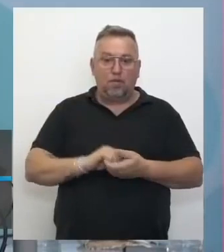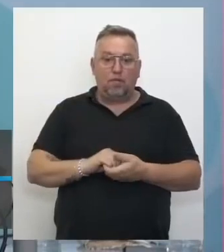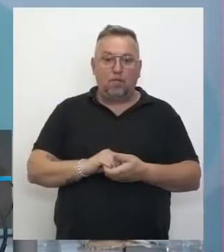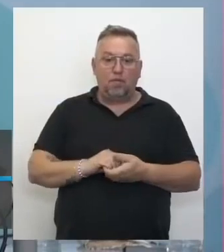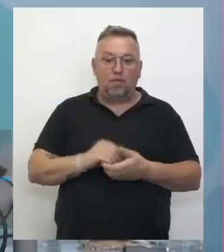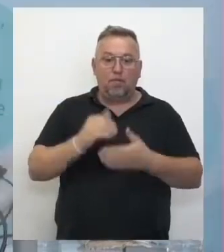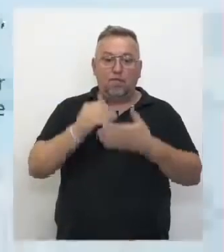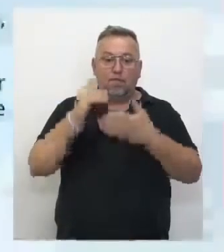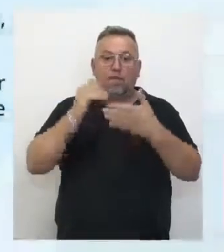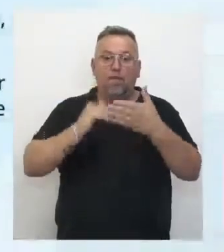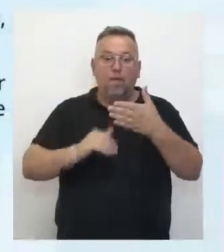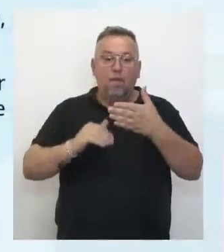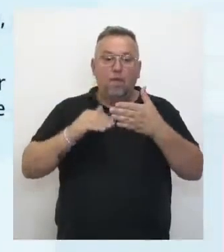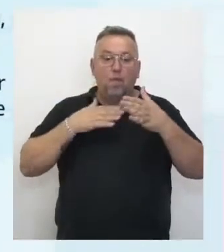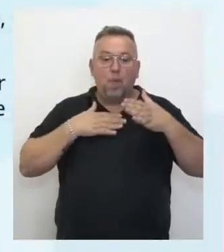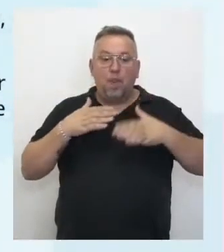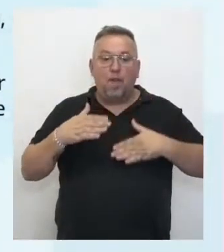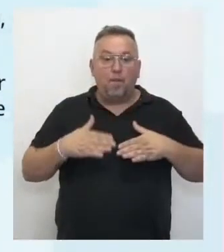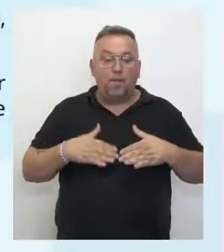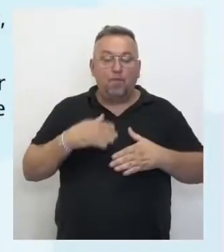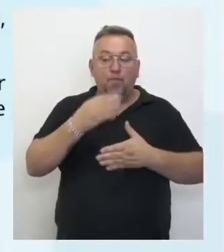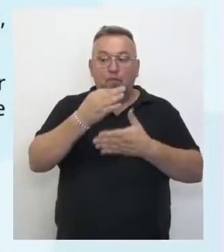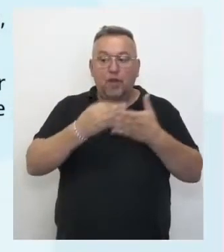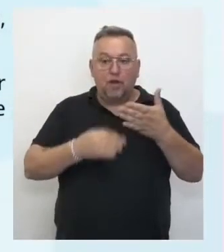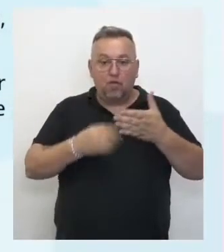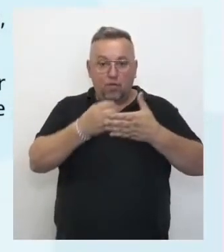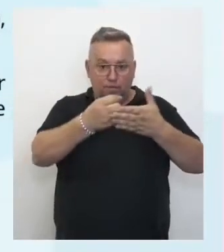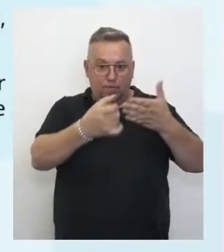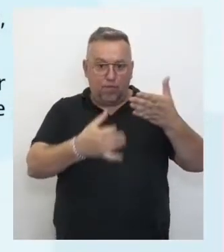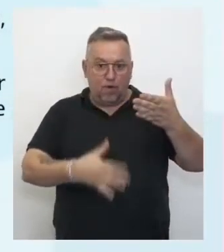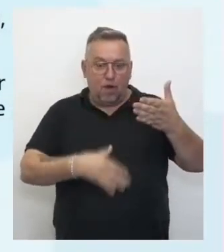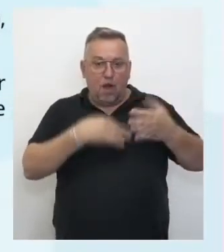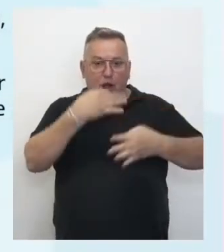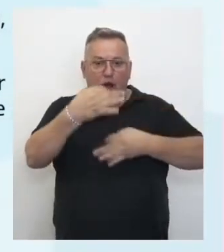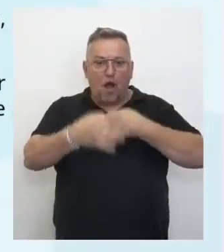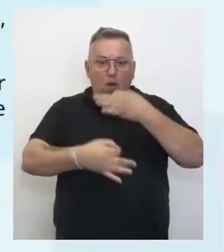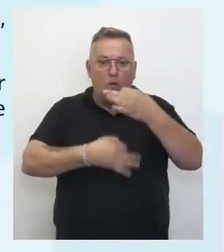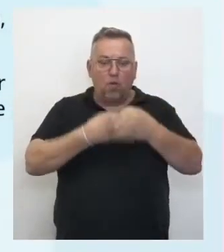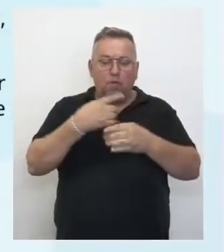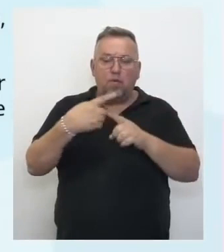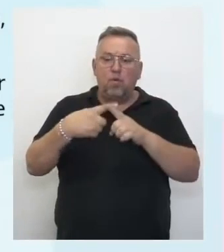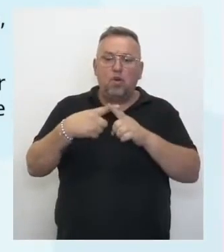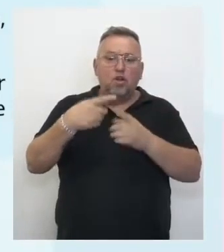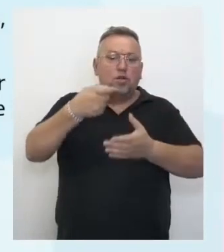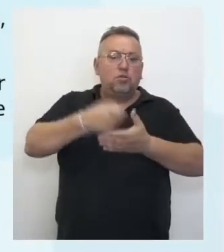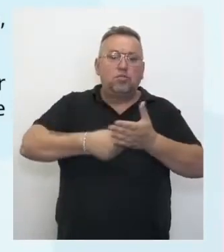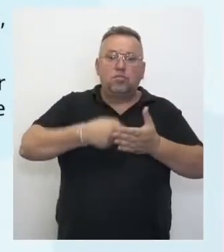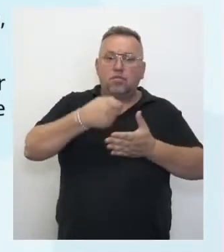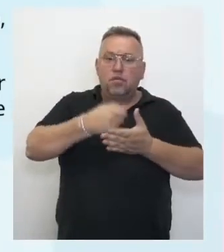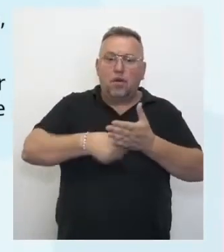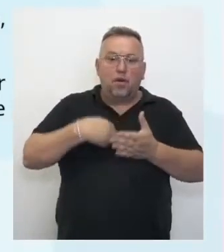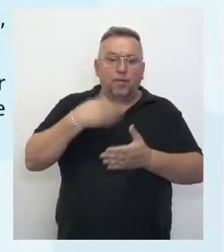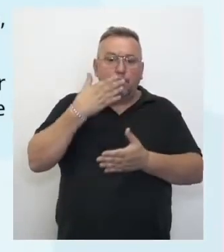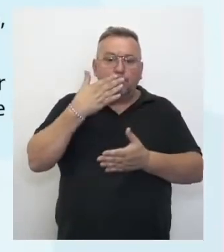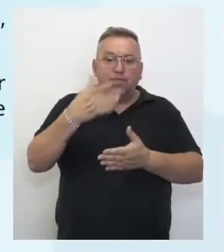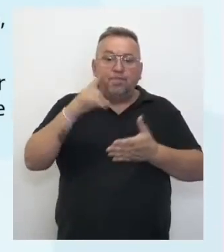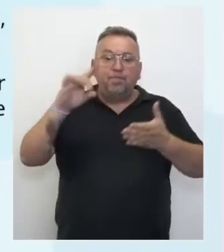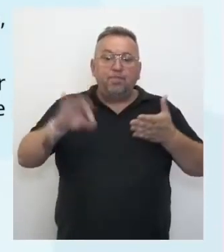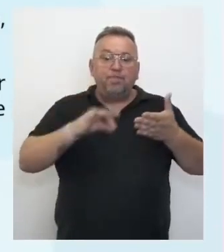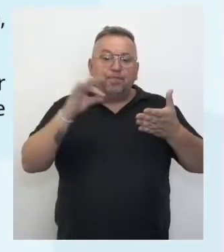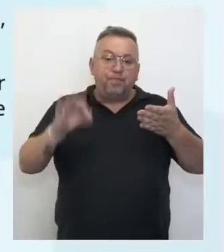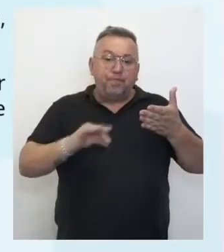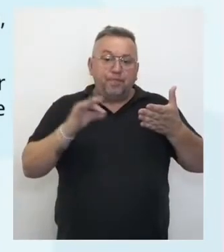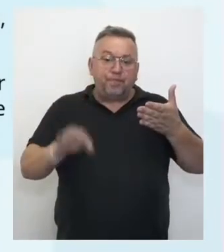Na sequência vem o corpo do texto, que é a apresentação dos argumentos, o que a pessoa está reivindicando, o que está pedindo naquele